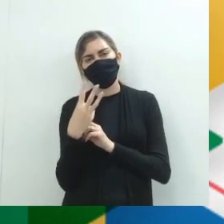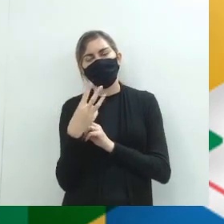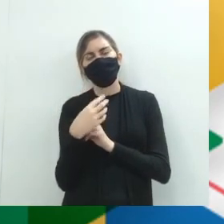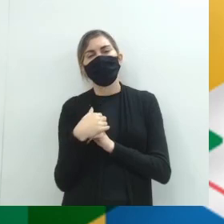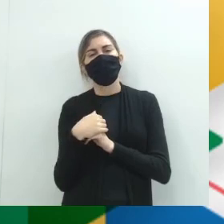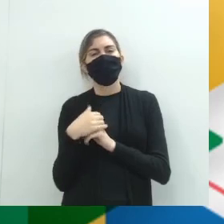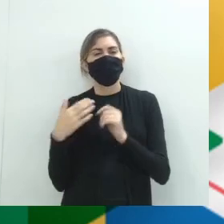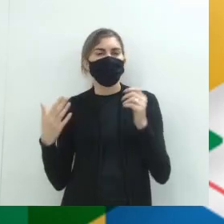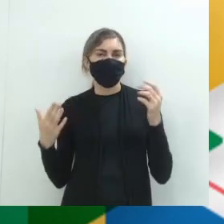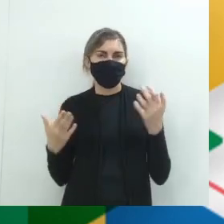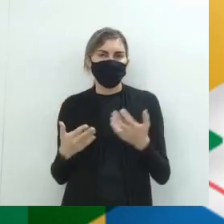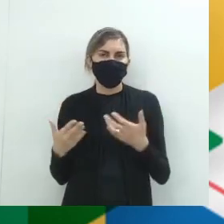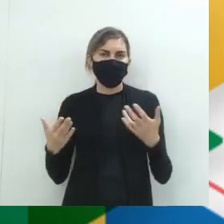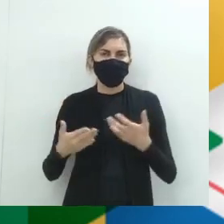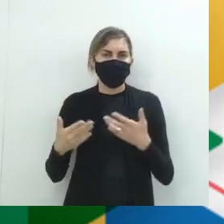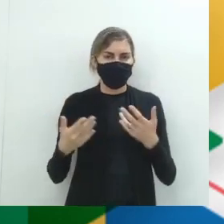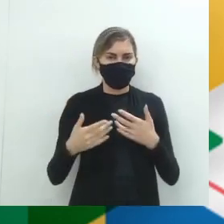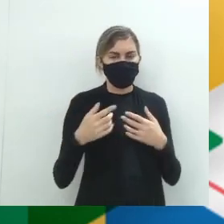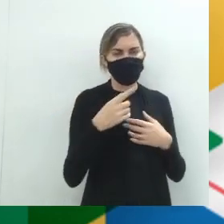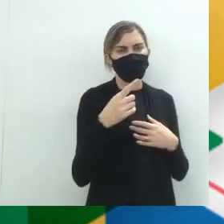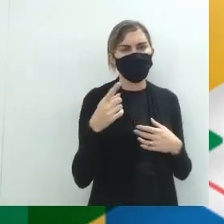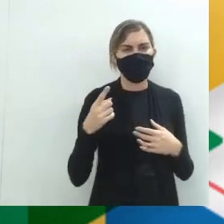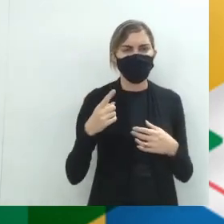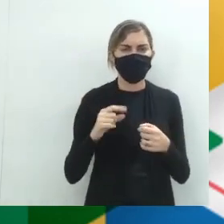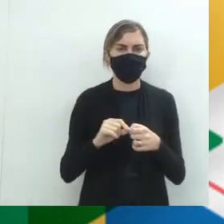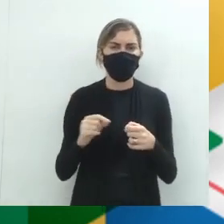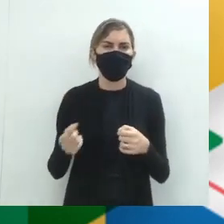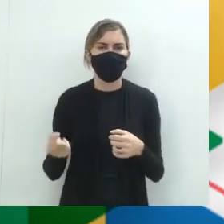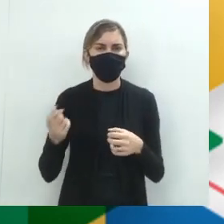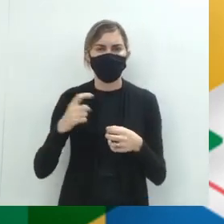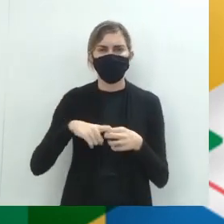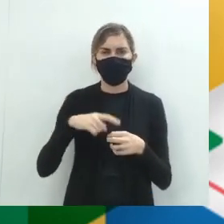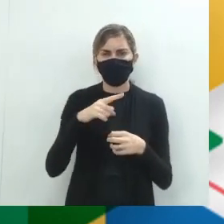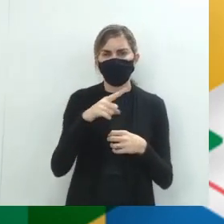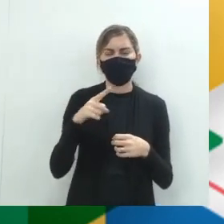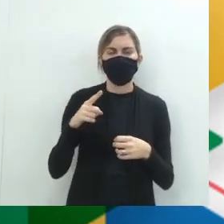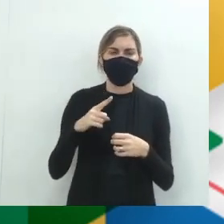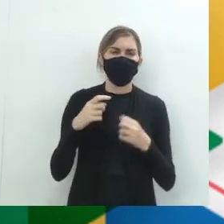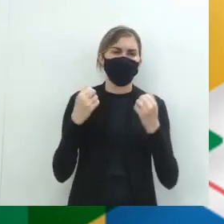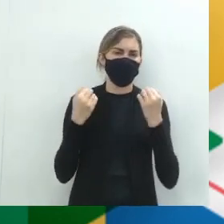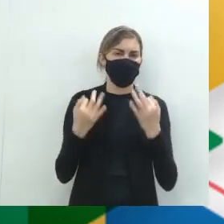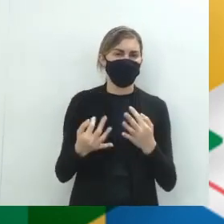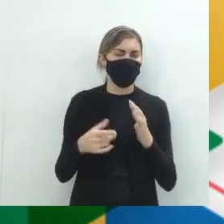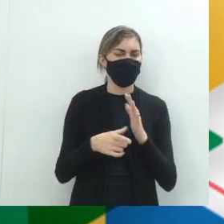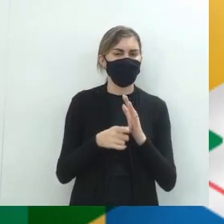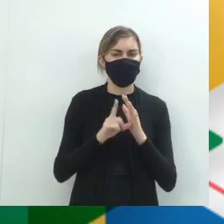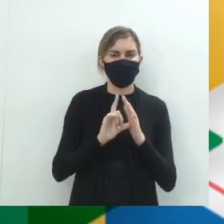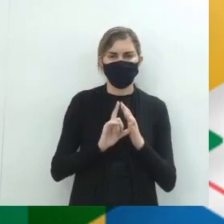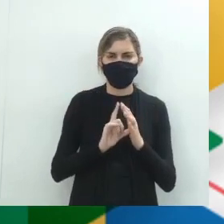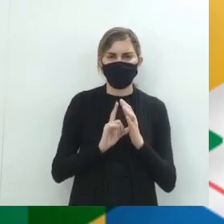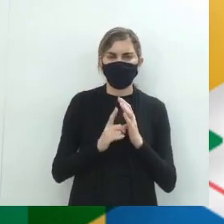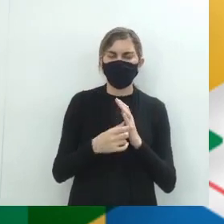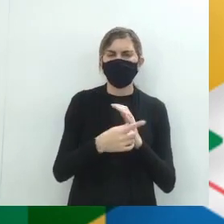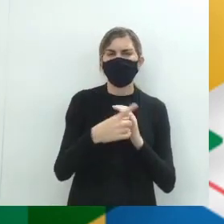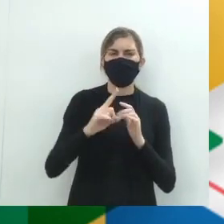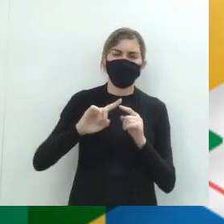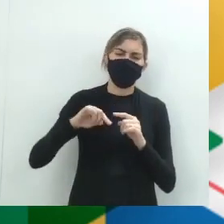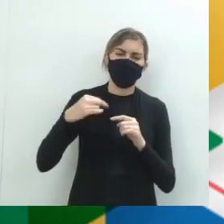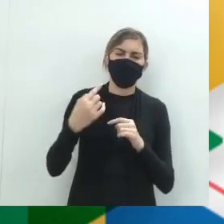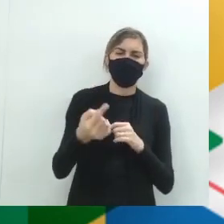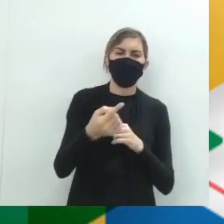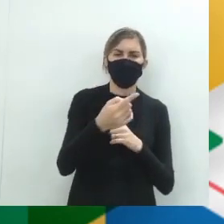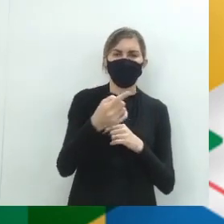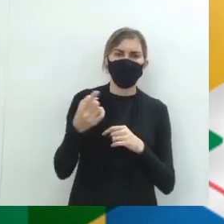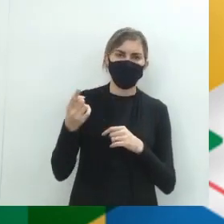bem. Agora, retome a situação descrita anterior. Após